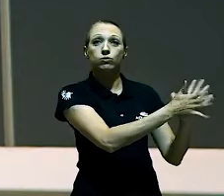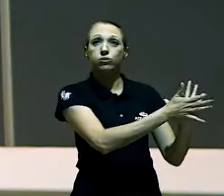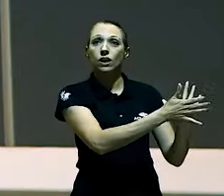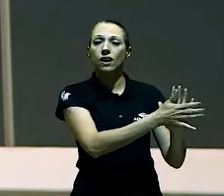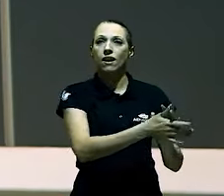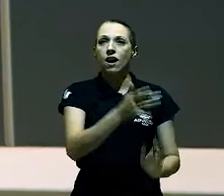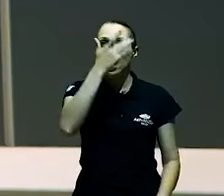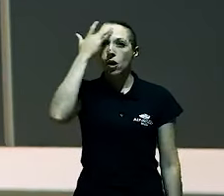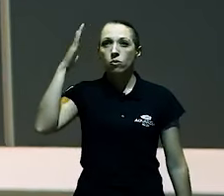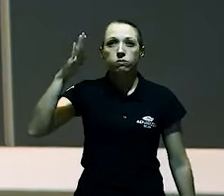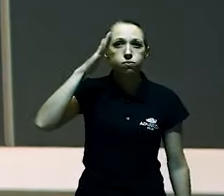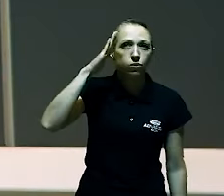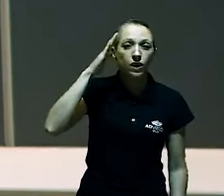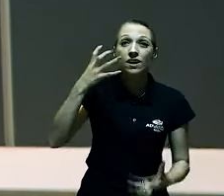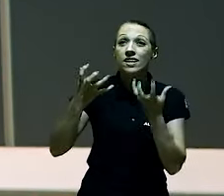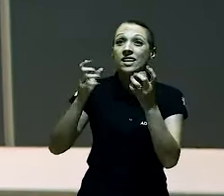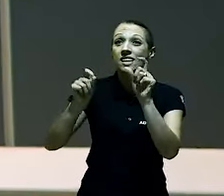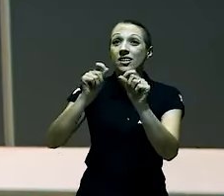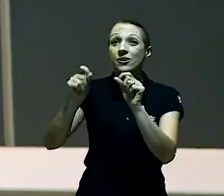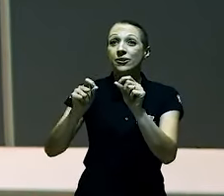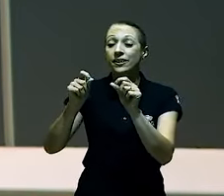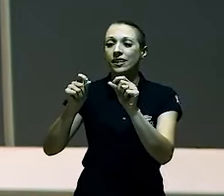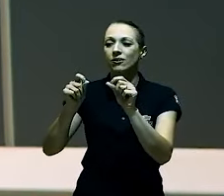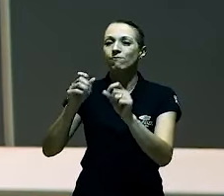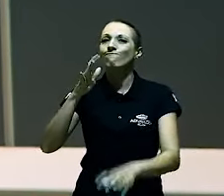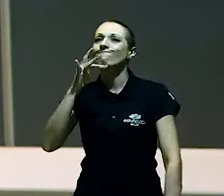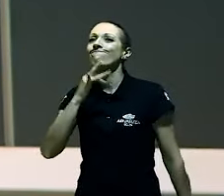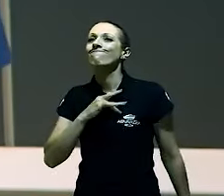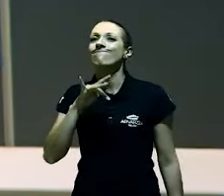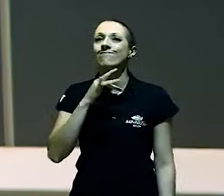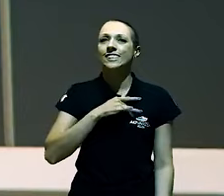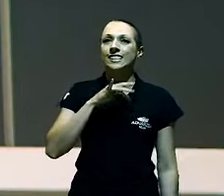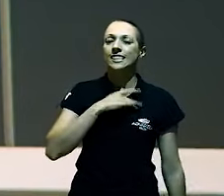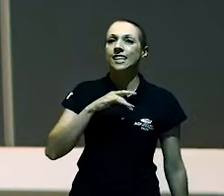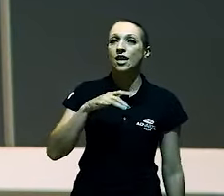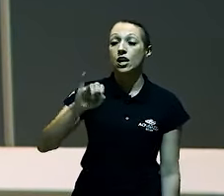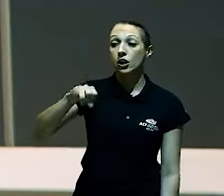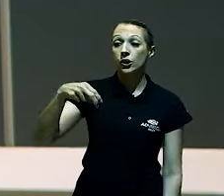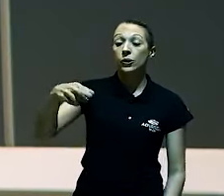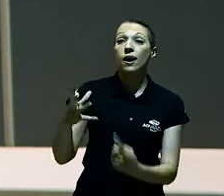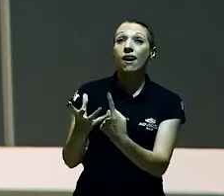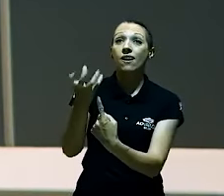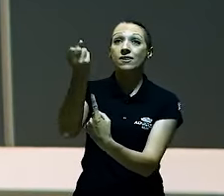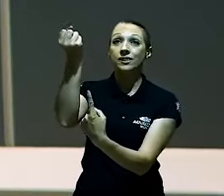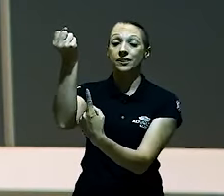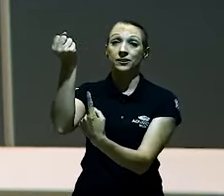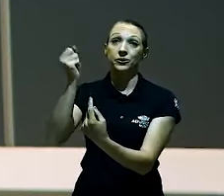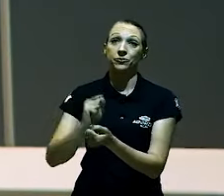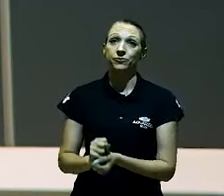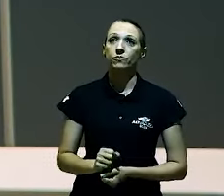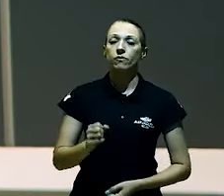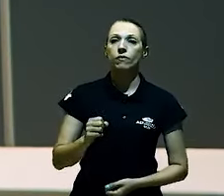ele. Deus estava ensinando para ele o mistério da misericórdia. Deus estava ensinando